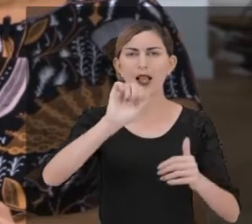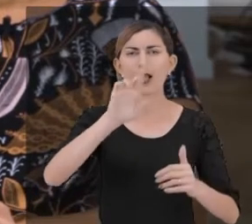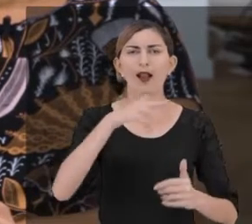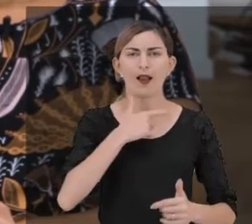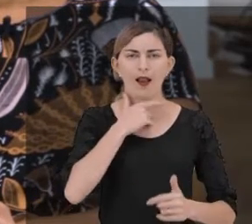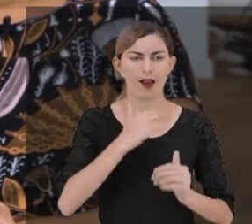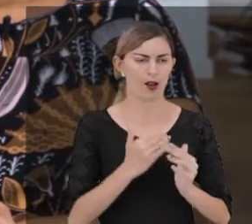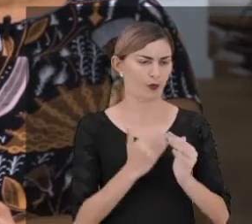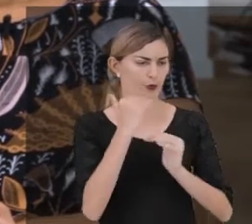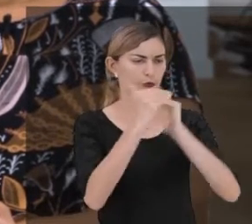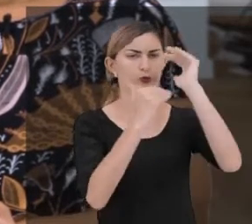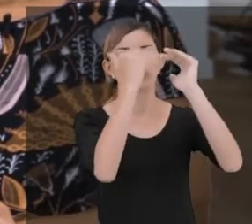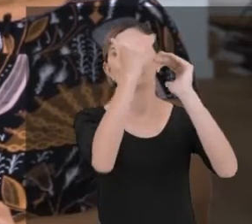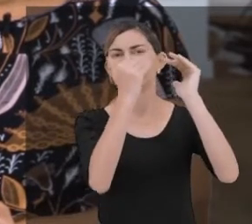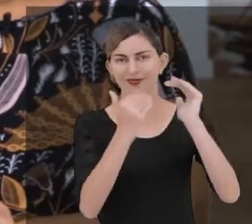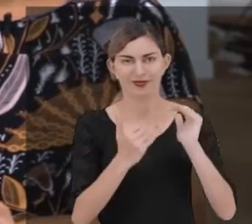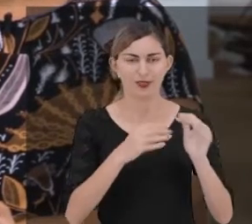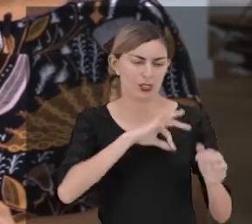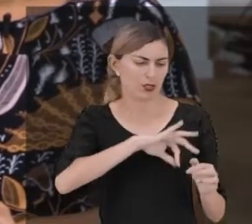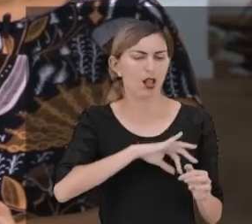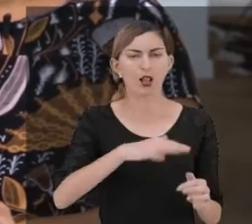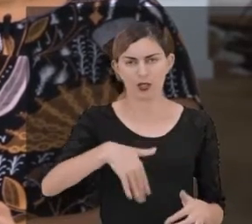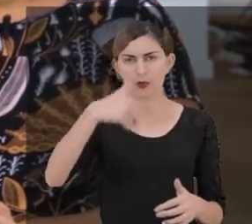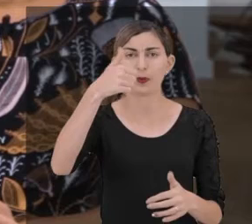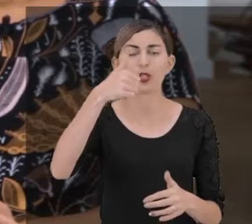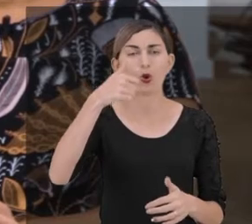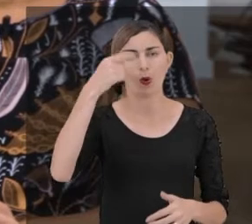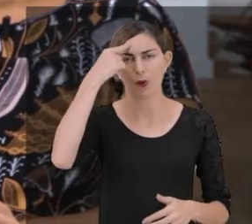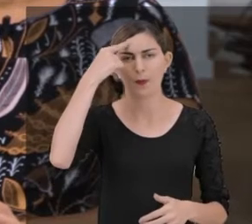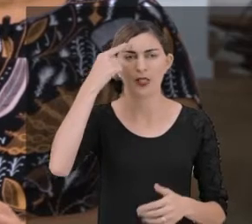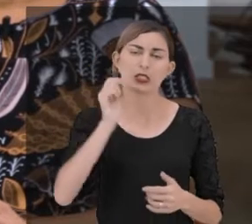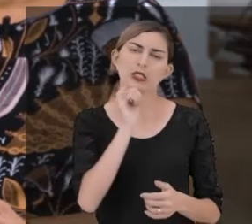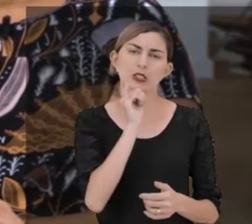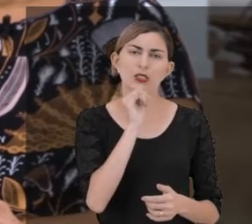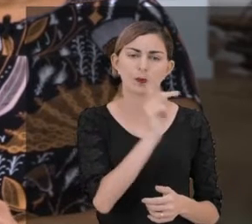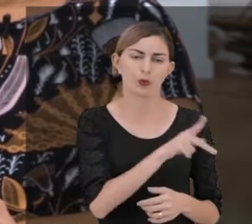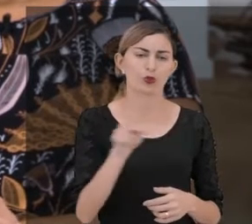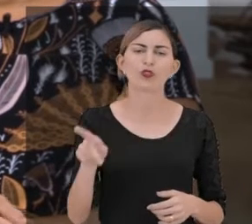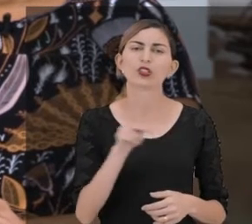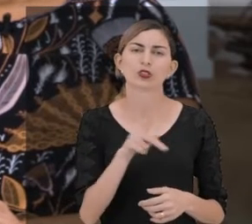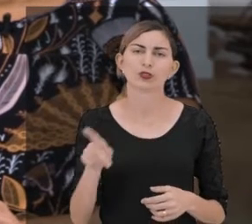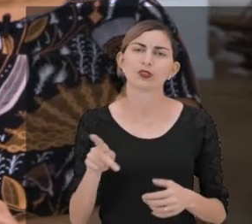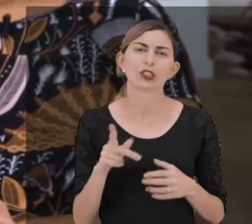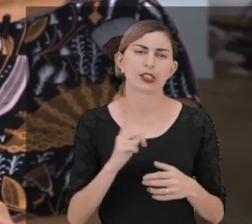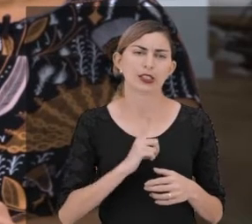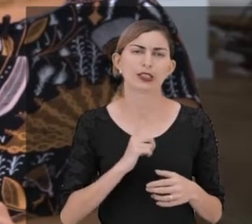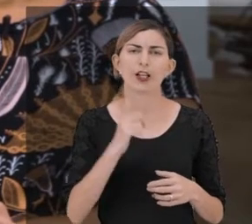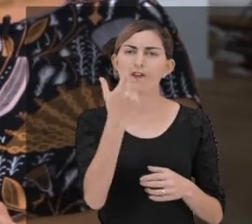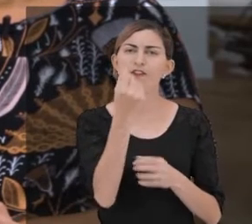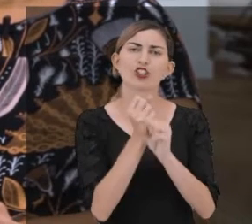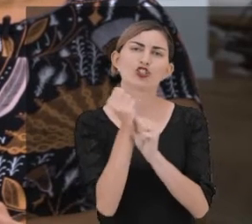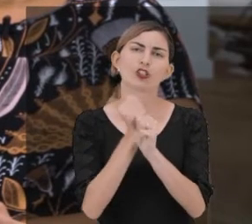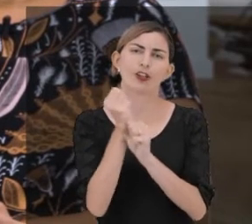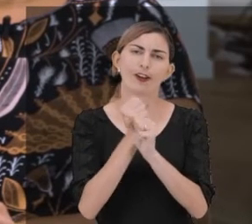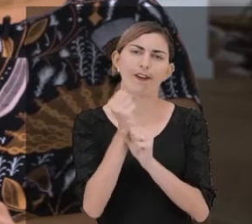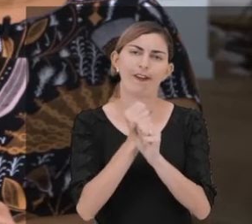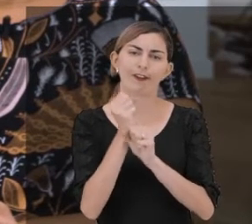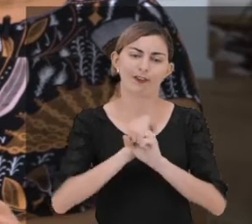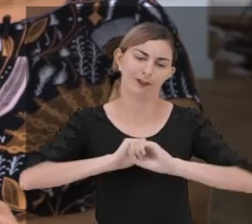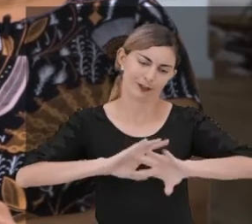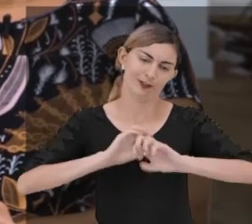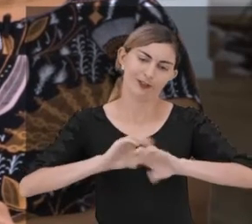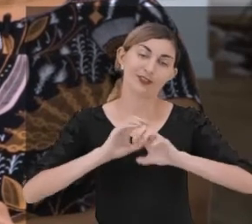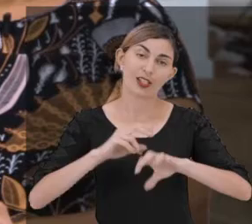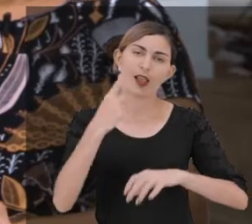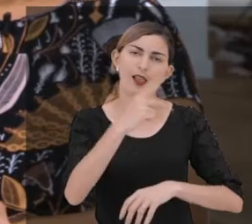cargo e ter uma remuneração melhor. Então, imaginemos uma professora que ela tenha 20 anos de